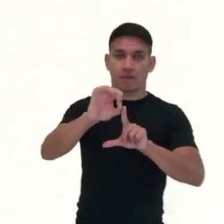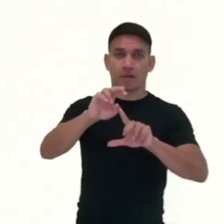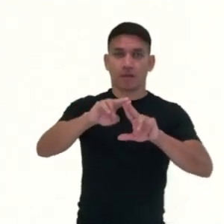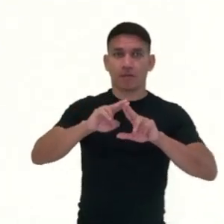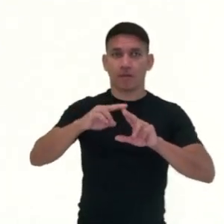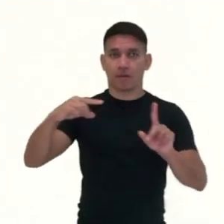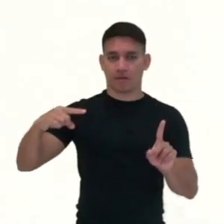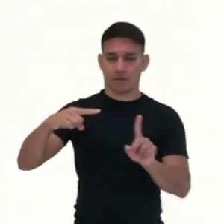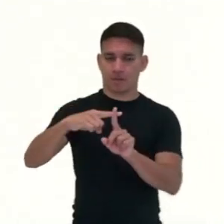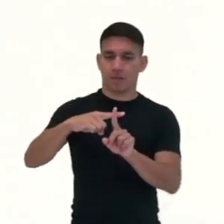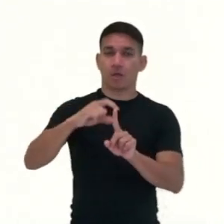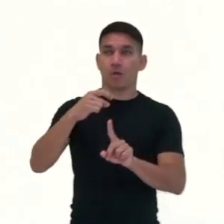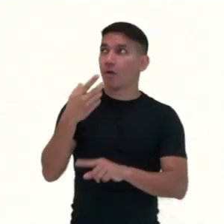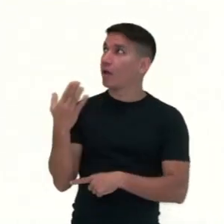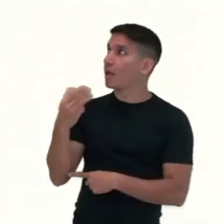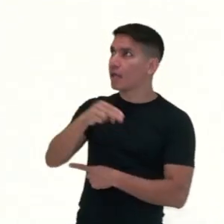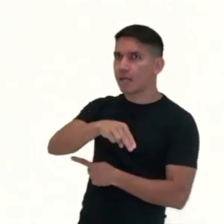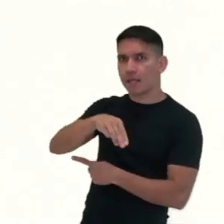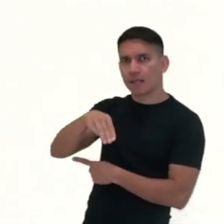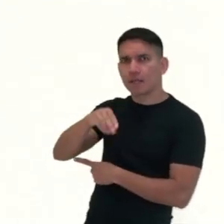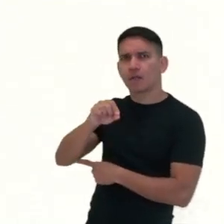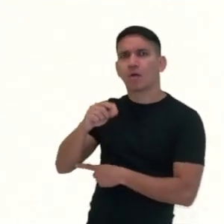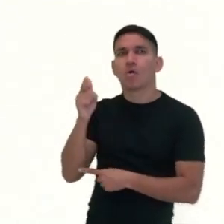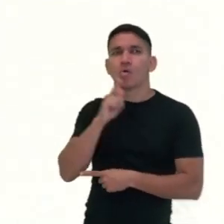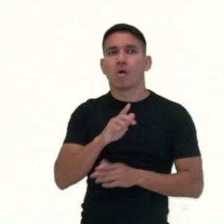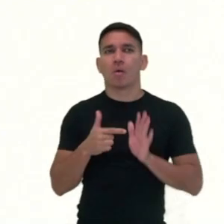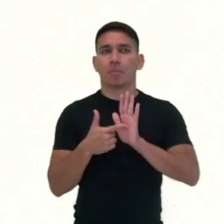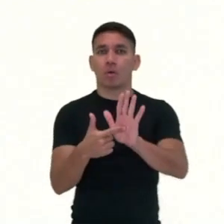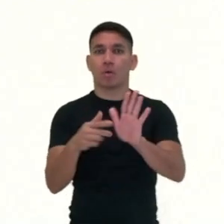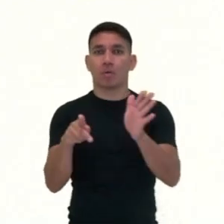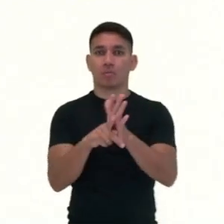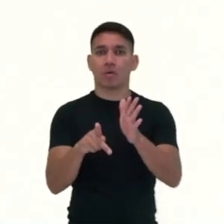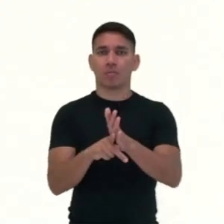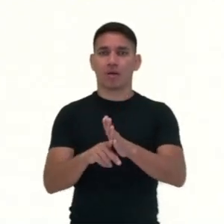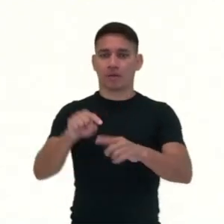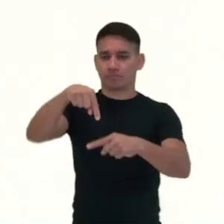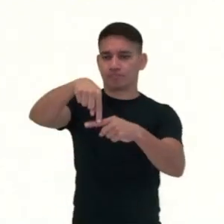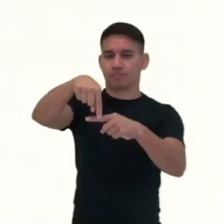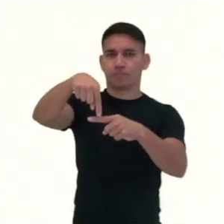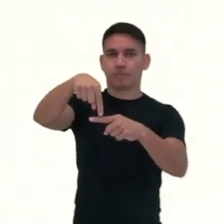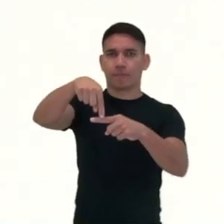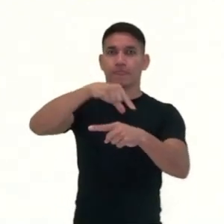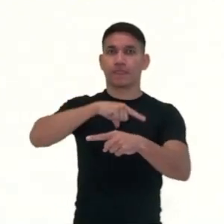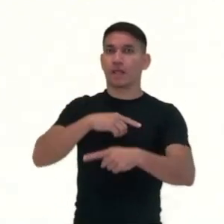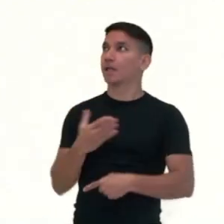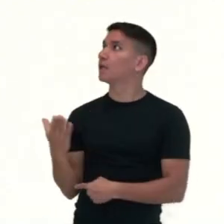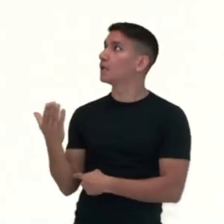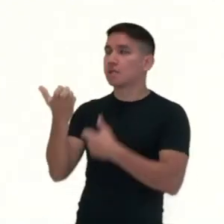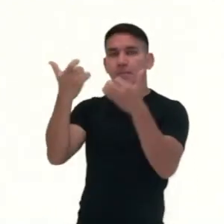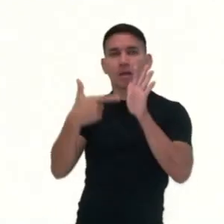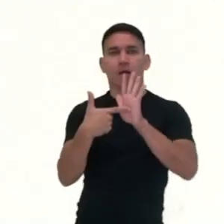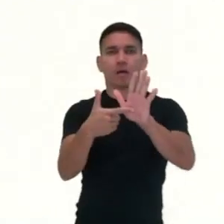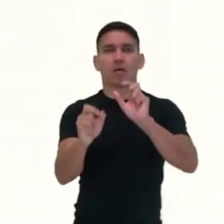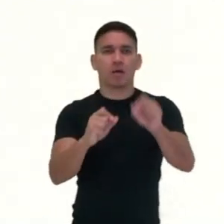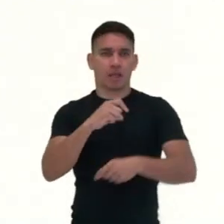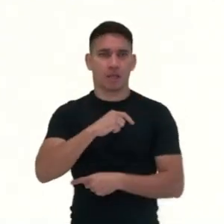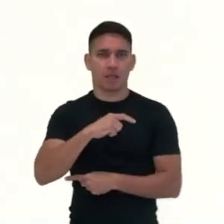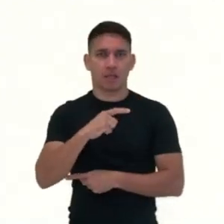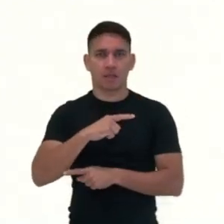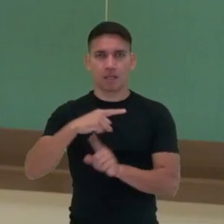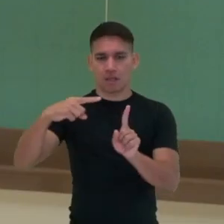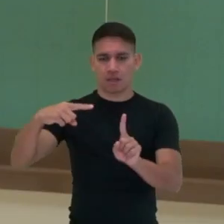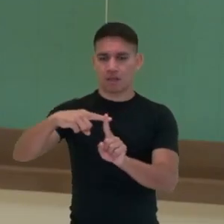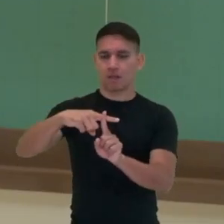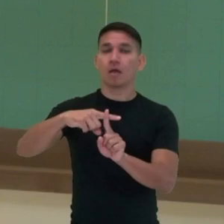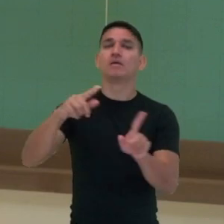perpendiculares, M e N, podem ser indicadas da seguinte forma, como se fosse esse T ao contrário. Está dizendo que elas são perpendiculares. Também é um